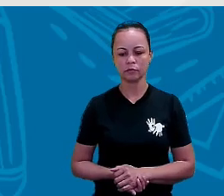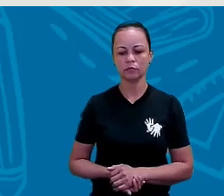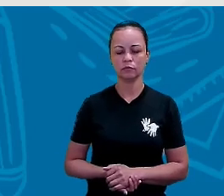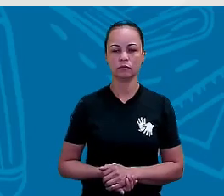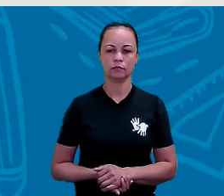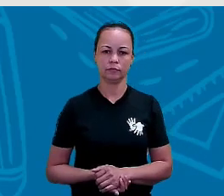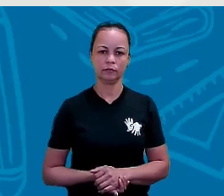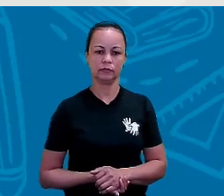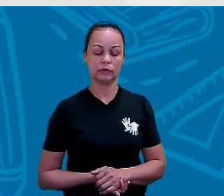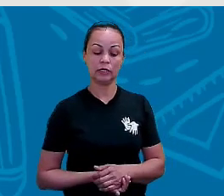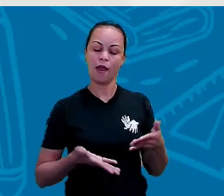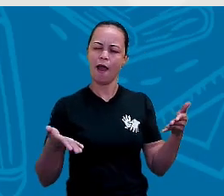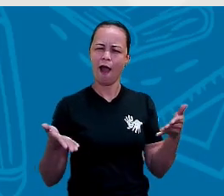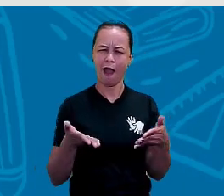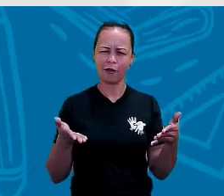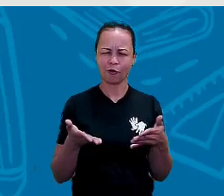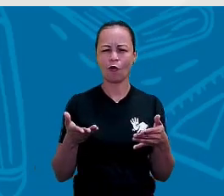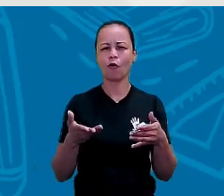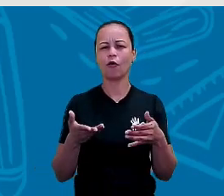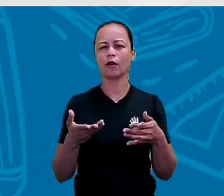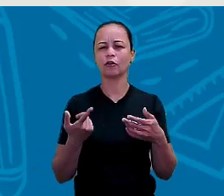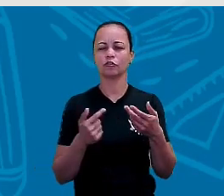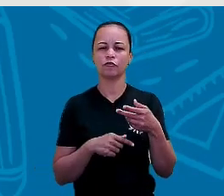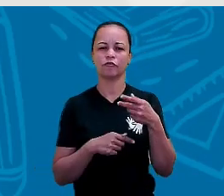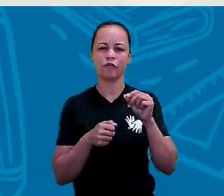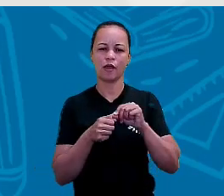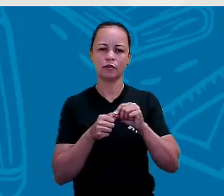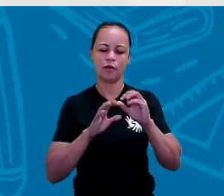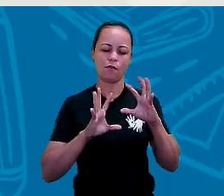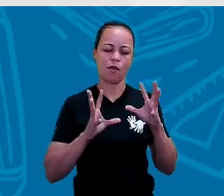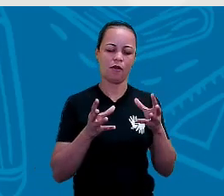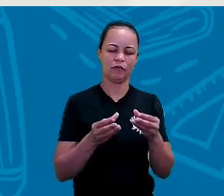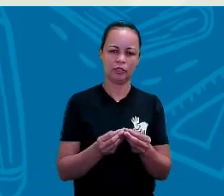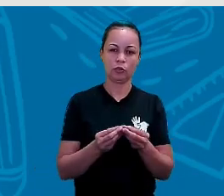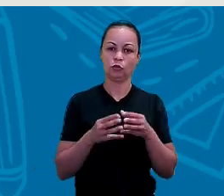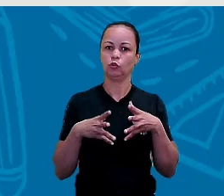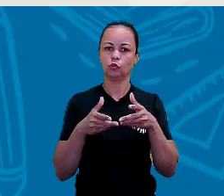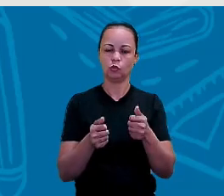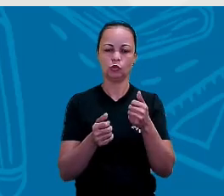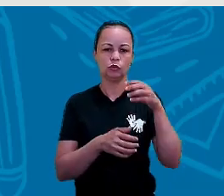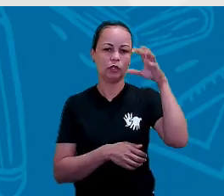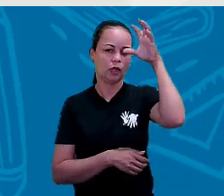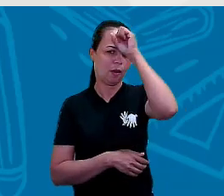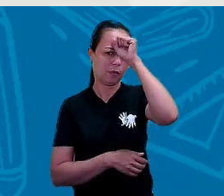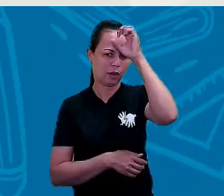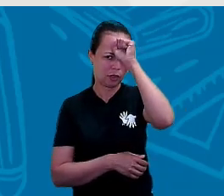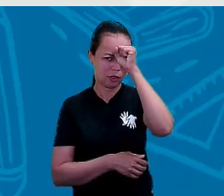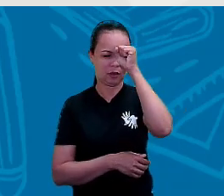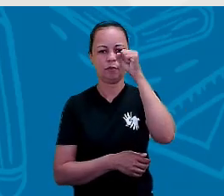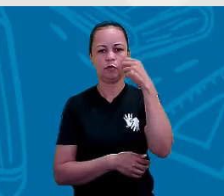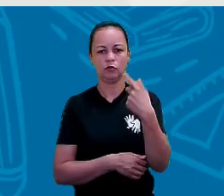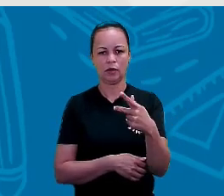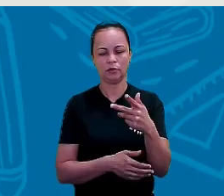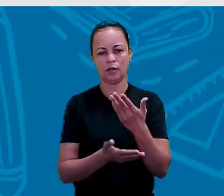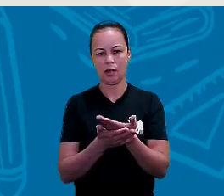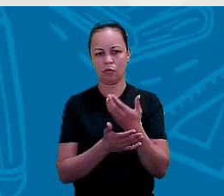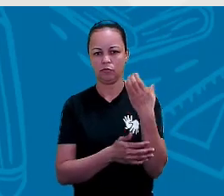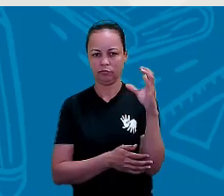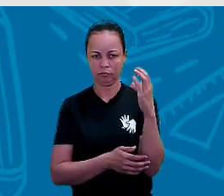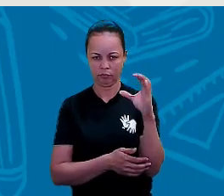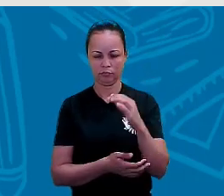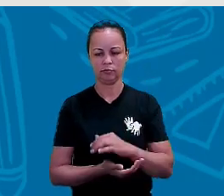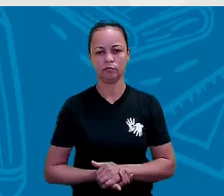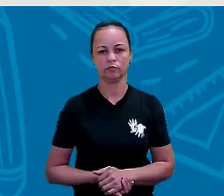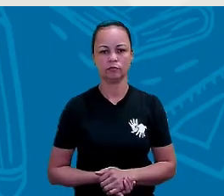ok? E aí agora a gente vai fazer uma revisão de tudo aquilo que nós aprendemos nessa nossa aula de ciências,